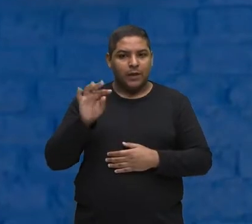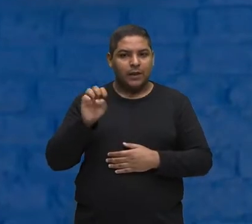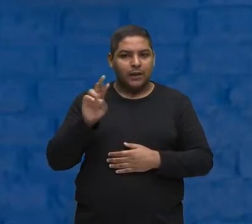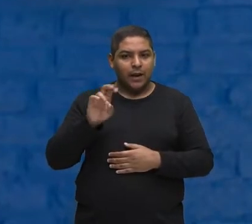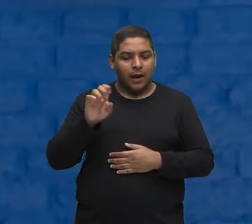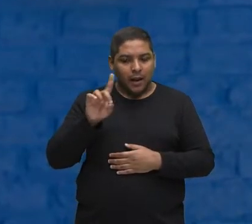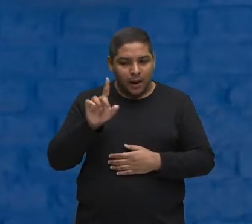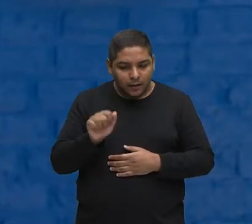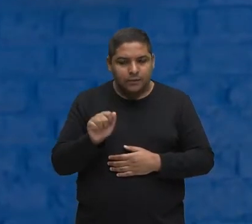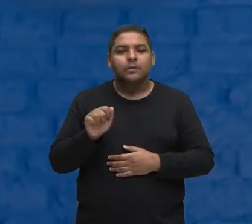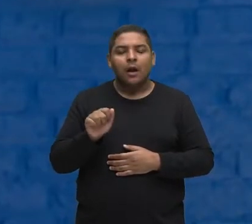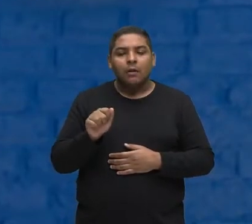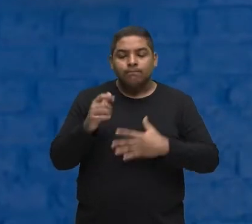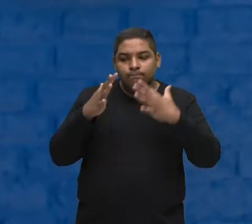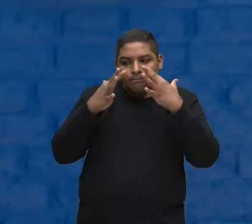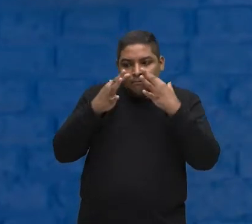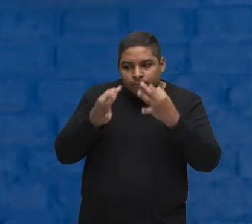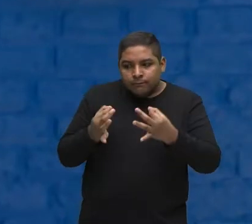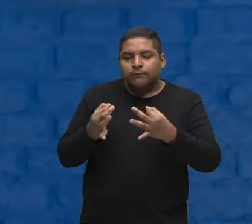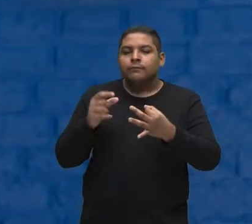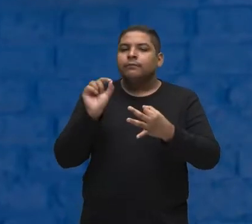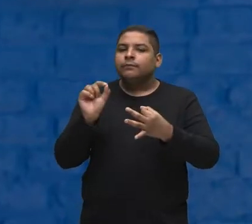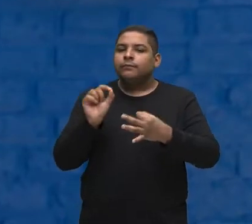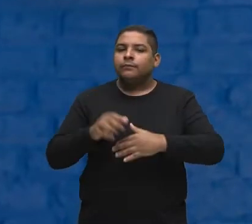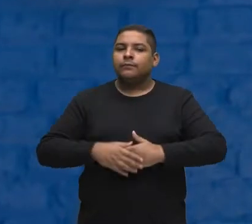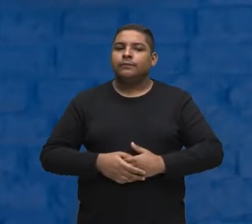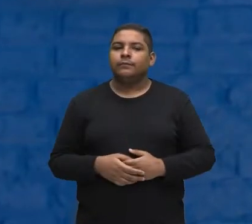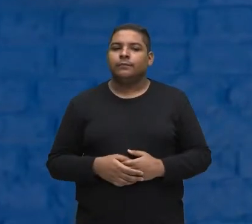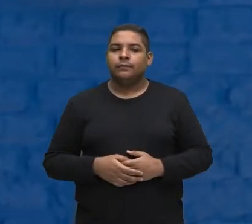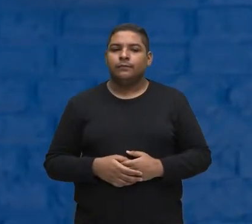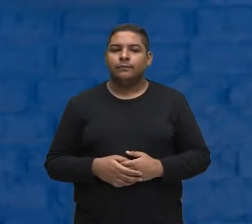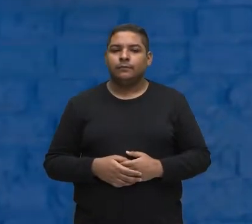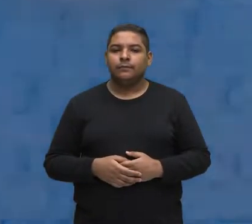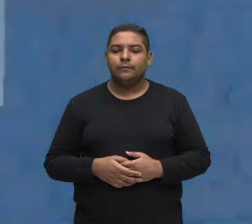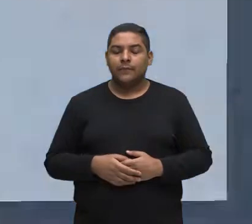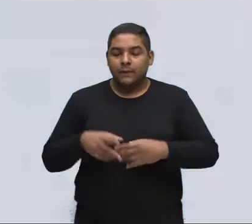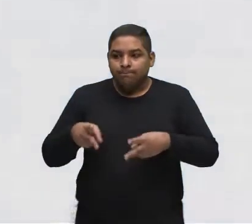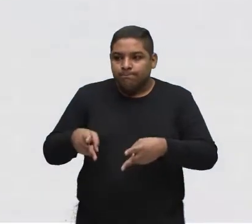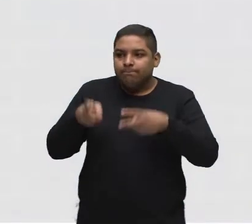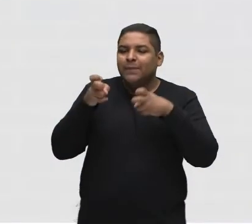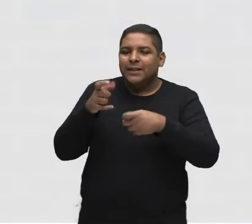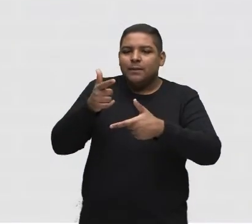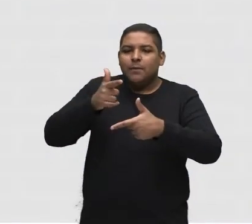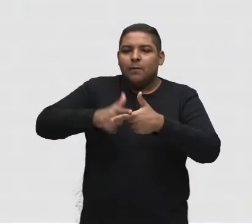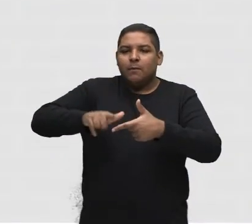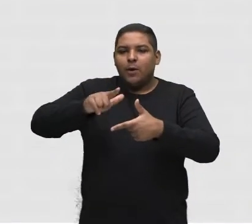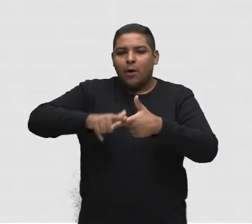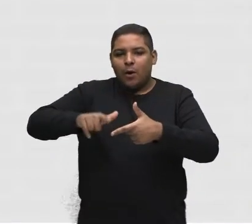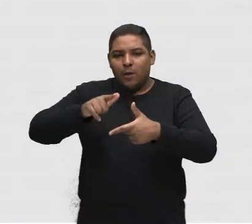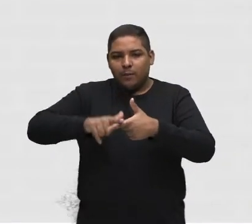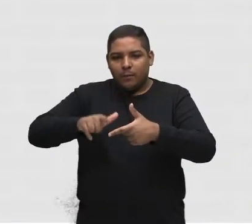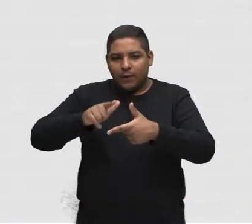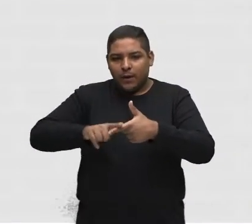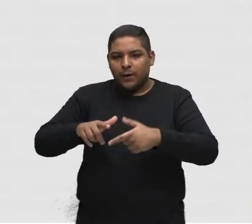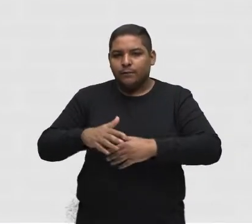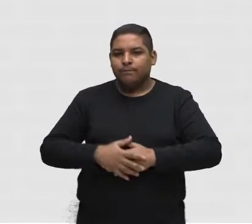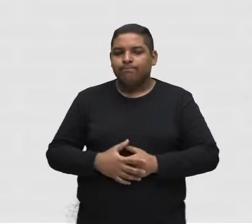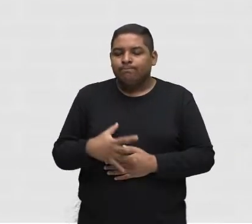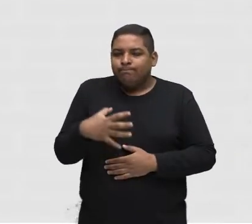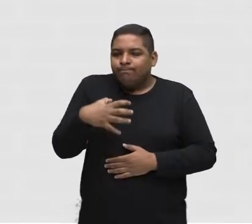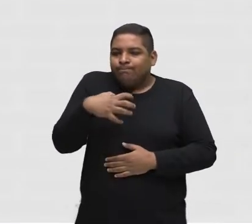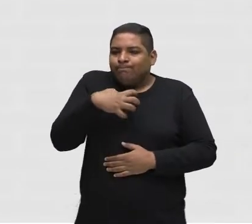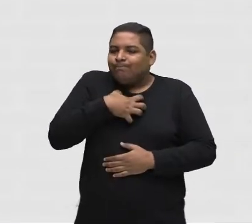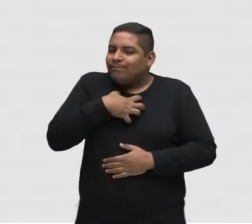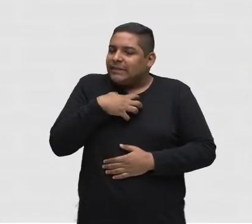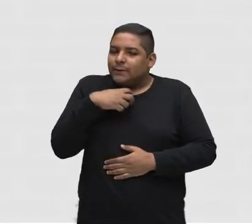ela prestou atenção de que, olha só, ela deu-se conta do problema e ficou terrivelmente